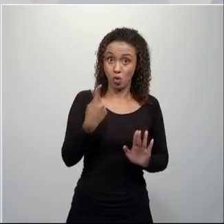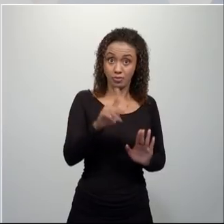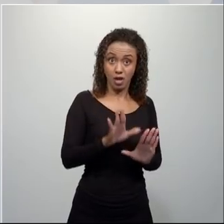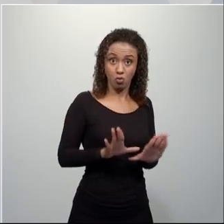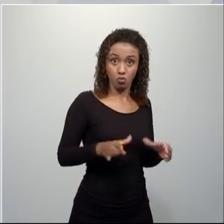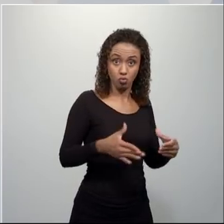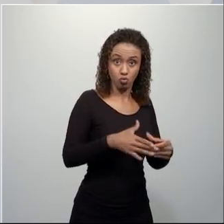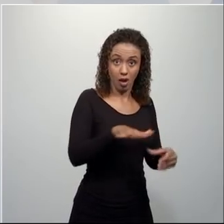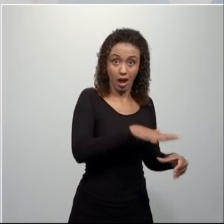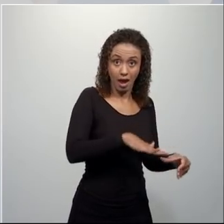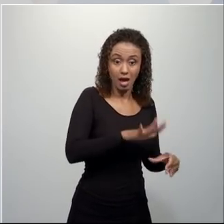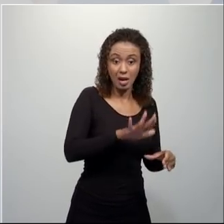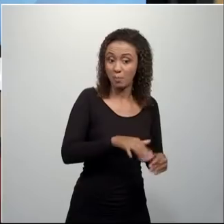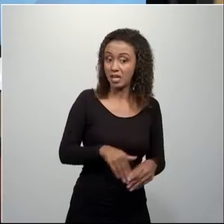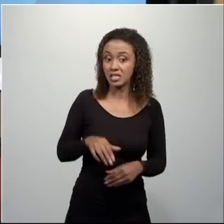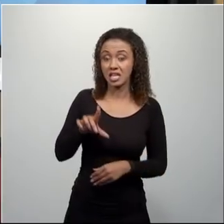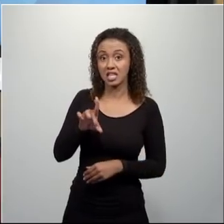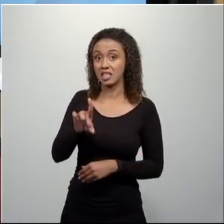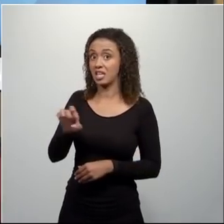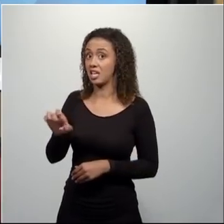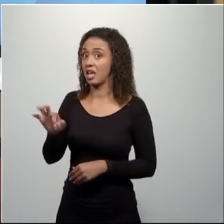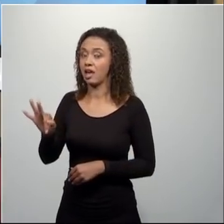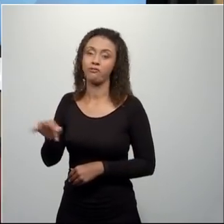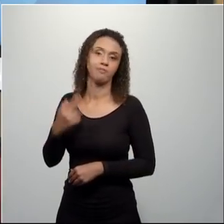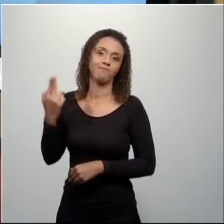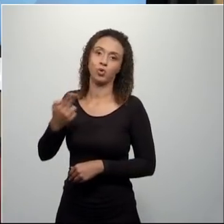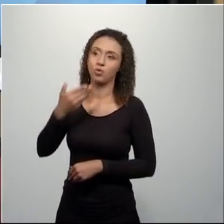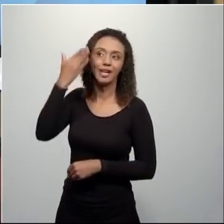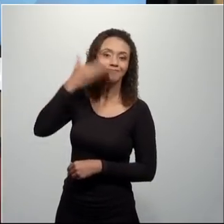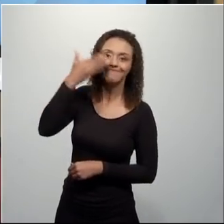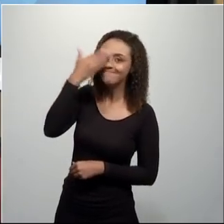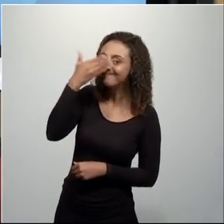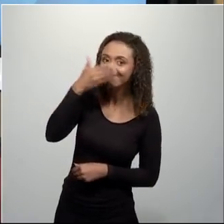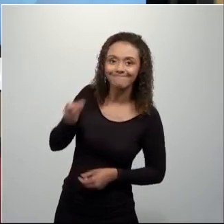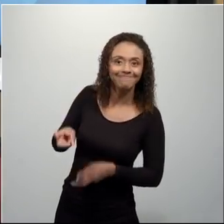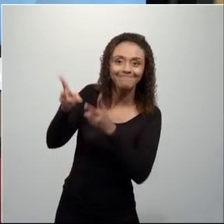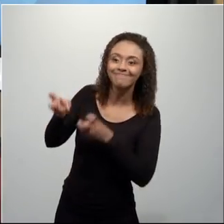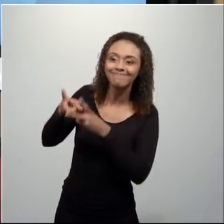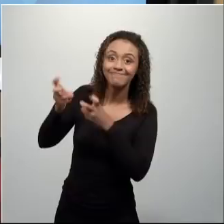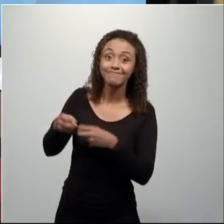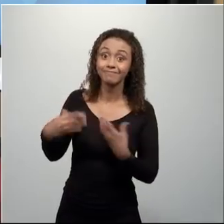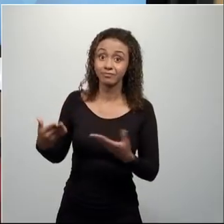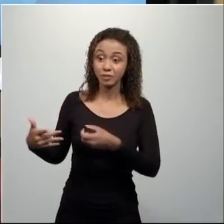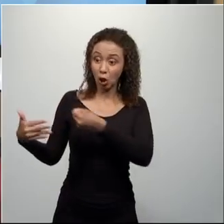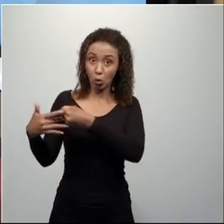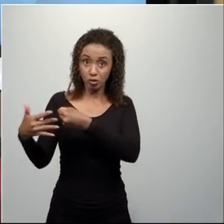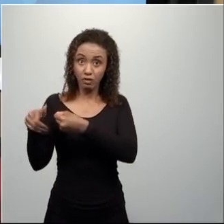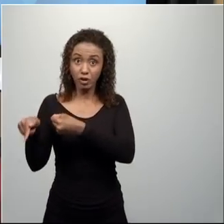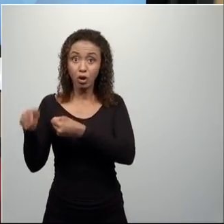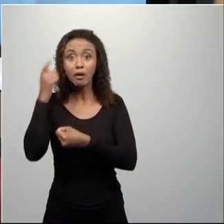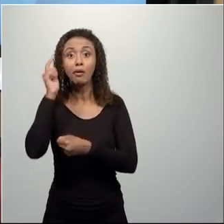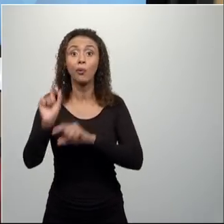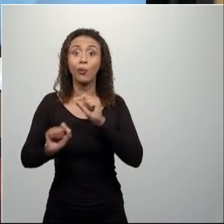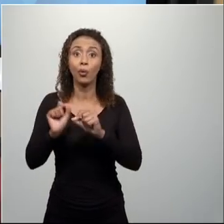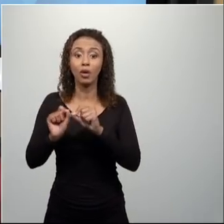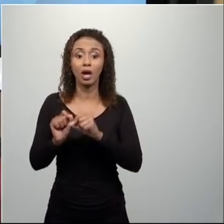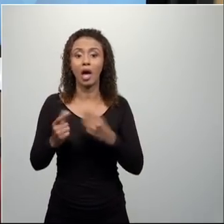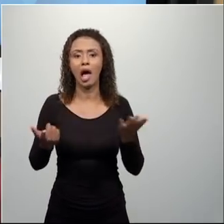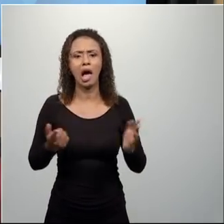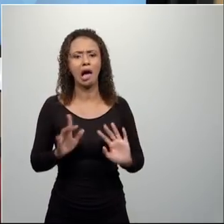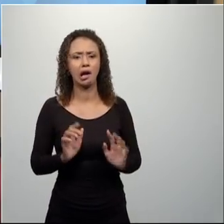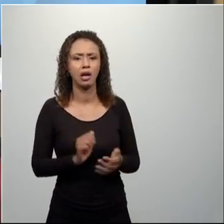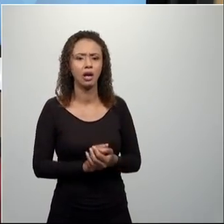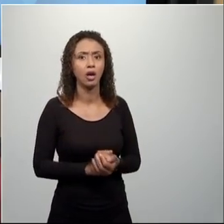e e f 1 não dá pra saber o ip correspondente o servidor do ponto de vista do servidor parece que você é um